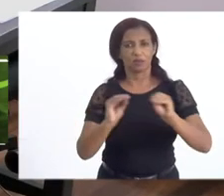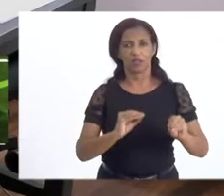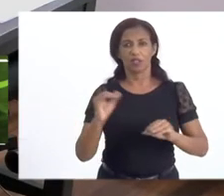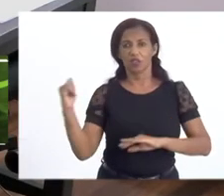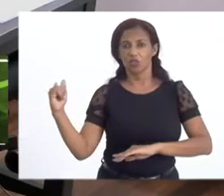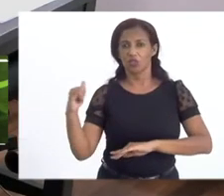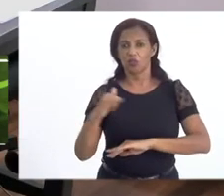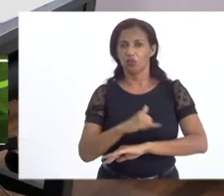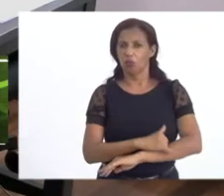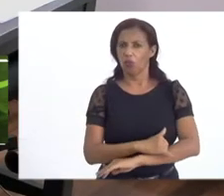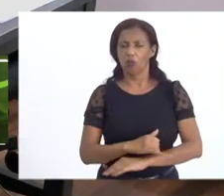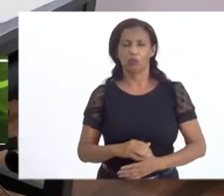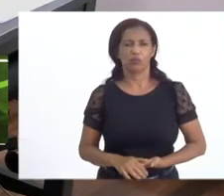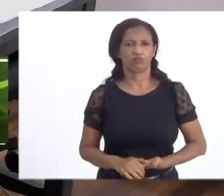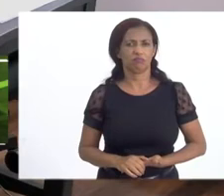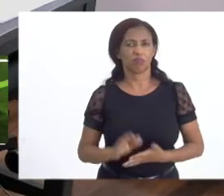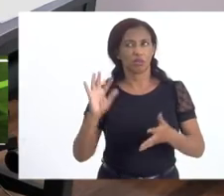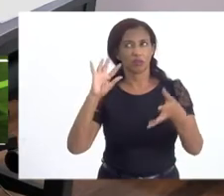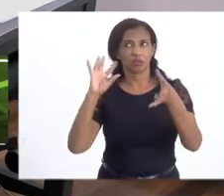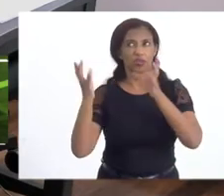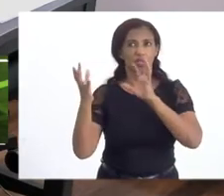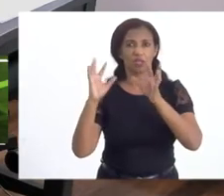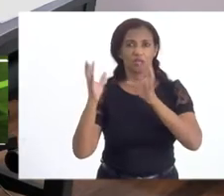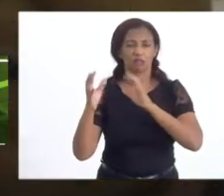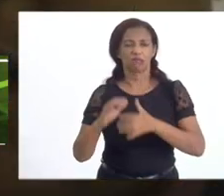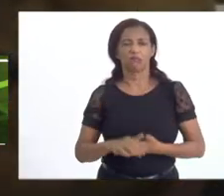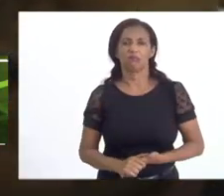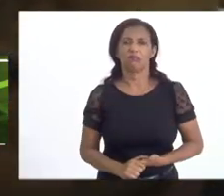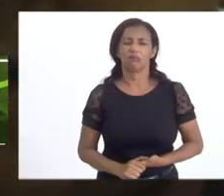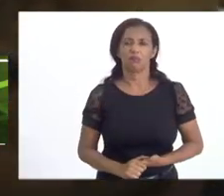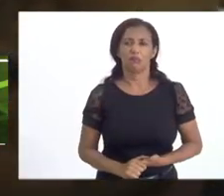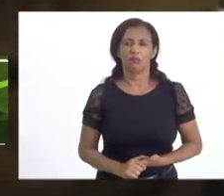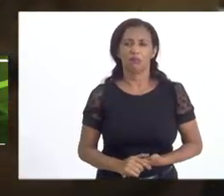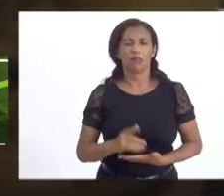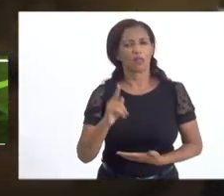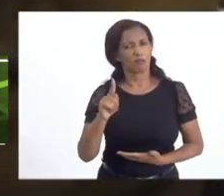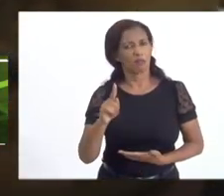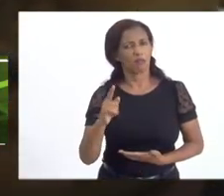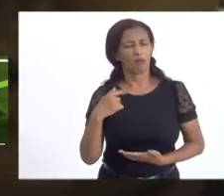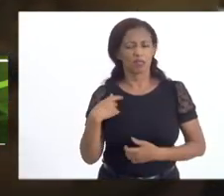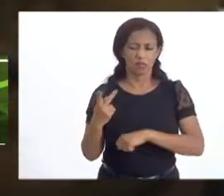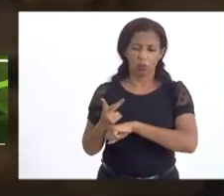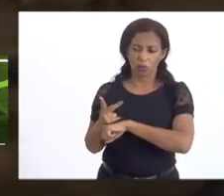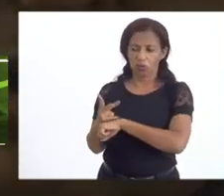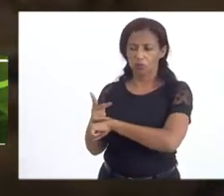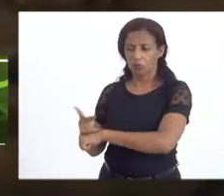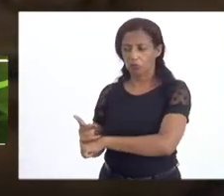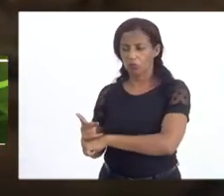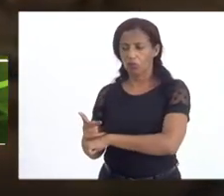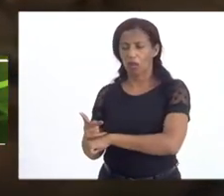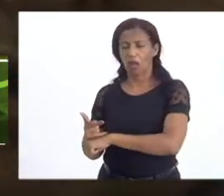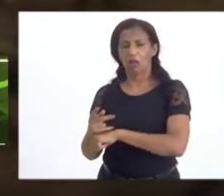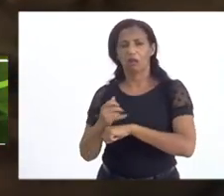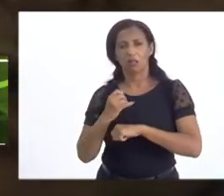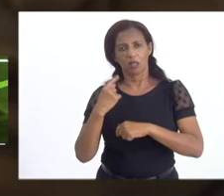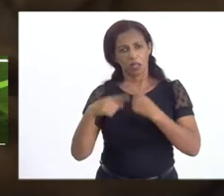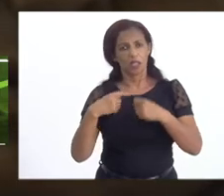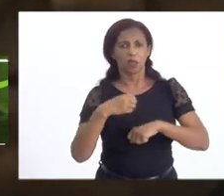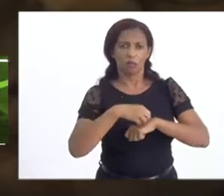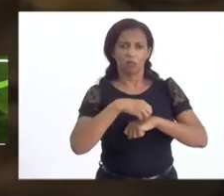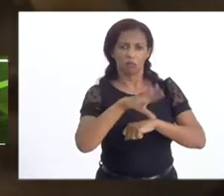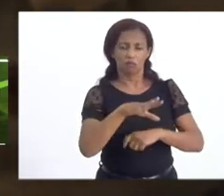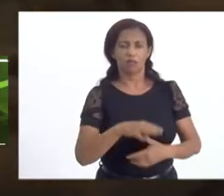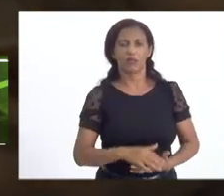voos por questões climáticas, mas seria um número que eu poderia buscar e mostrar